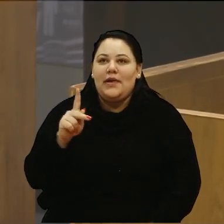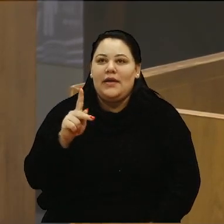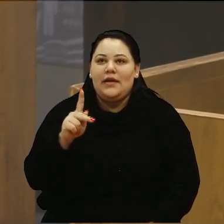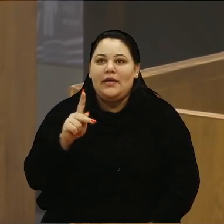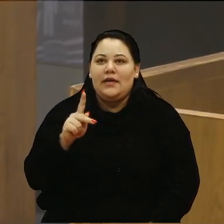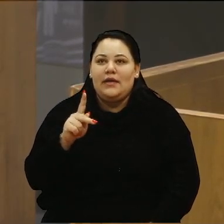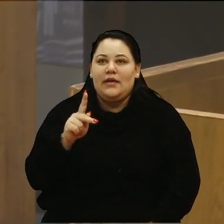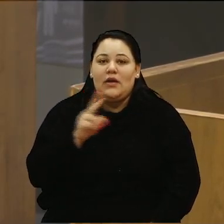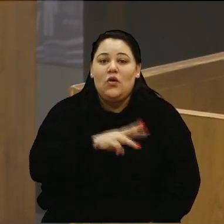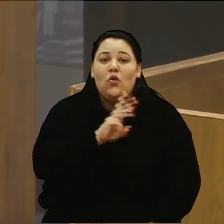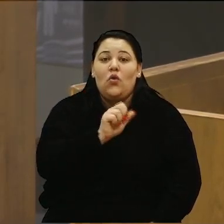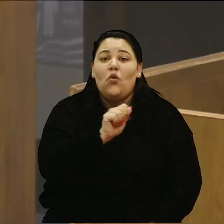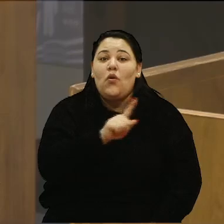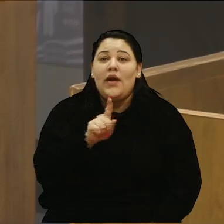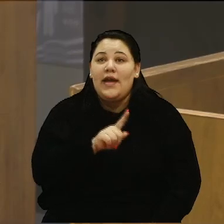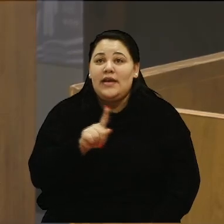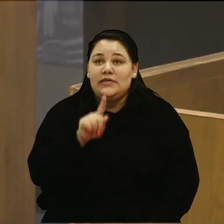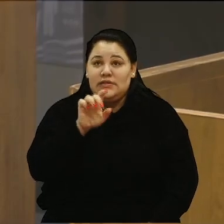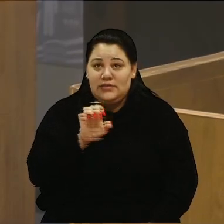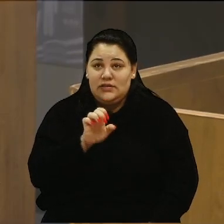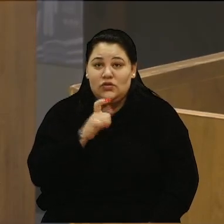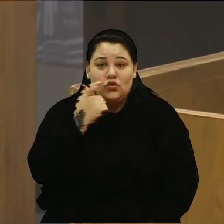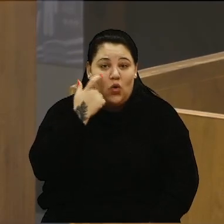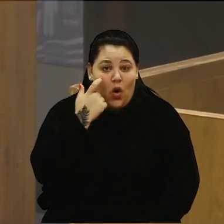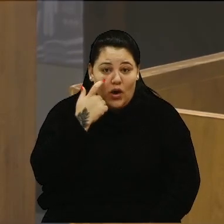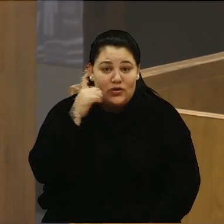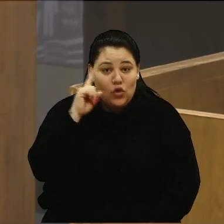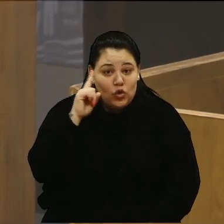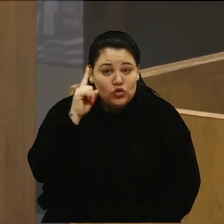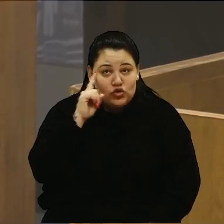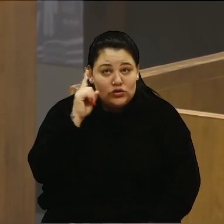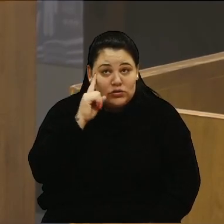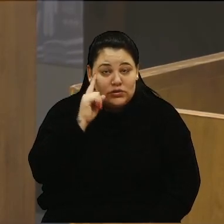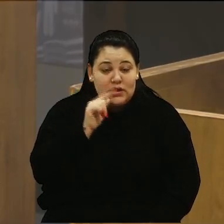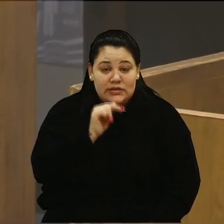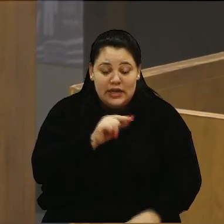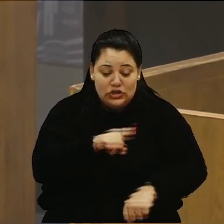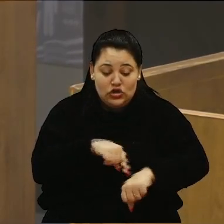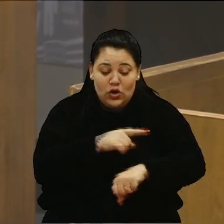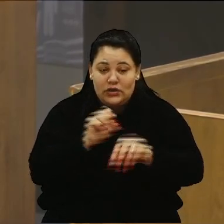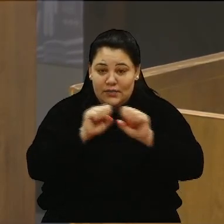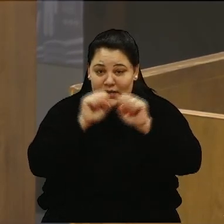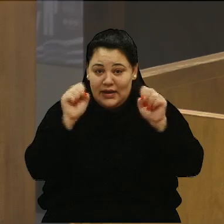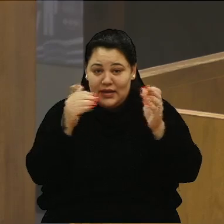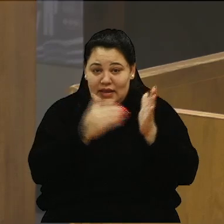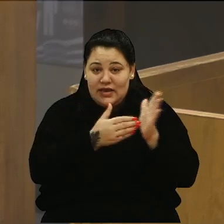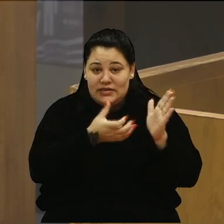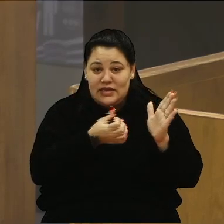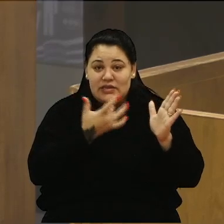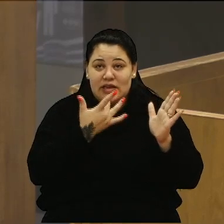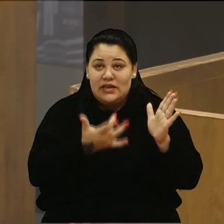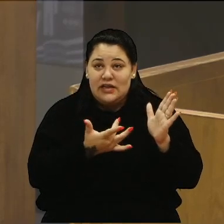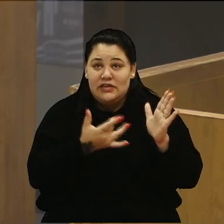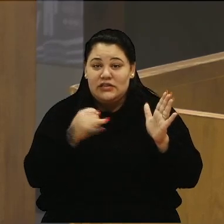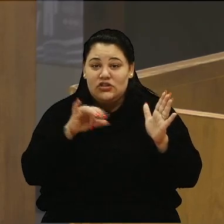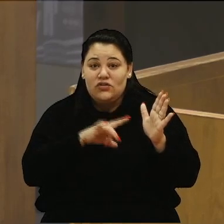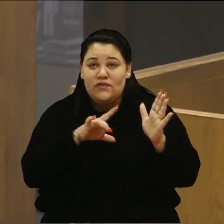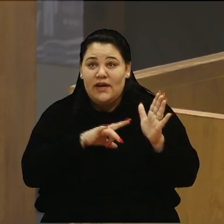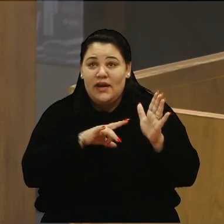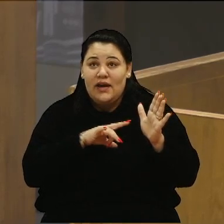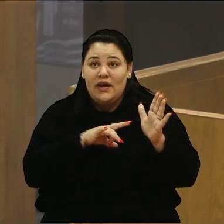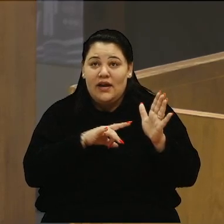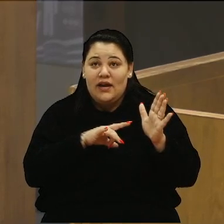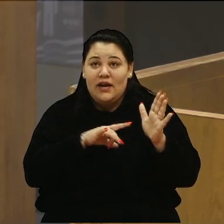chama-se Waze. Ele olha o Waze diariamente, às 7 da manhã, às 6 da tarde, onde tiver vermelho, ele